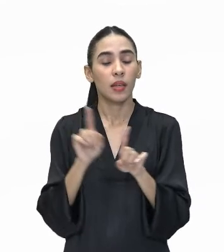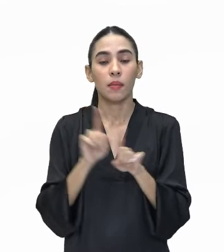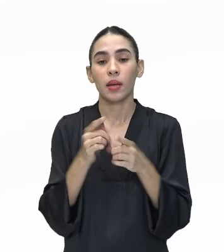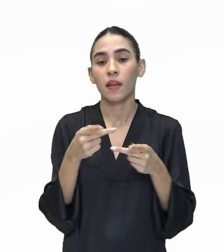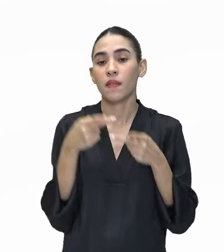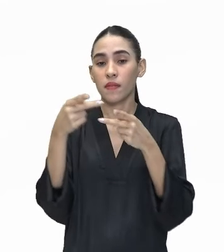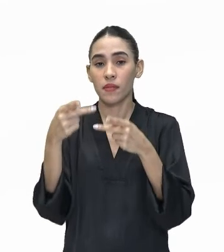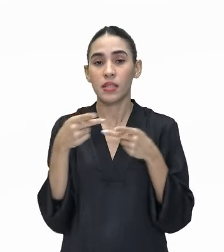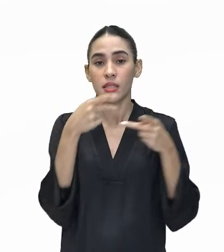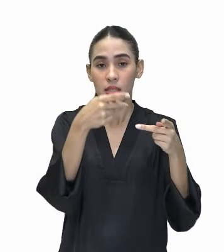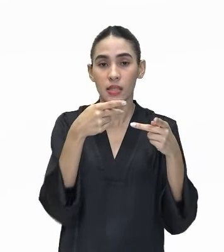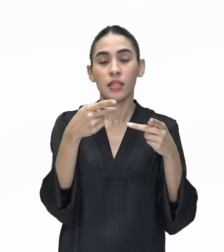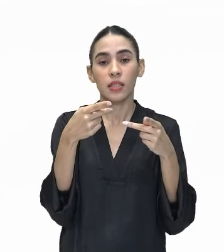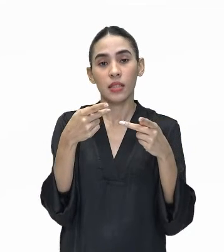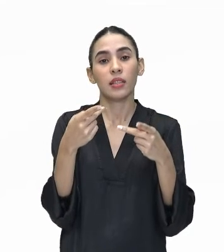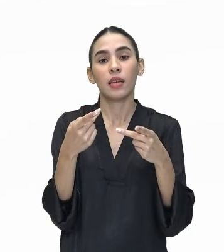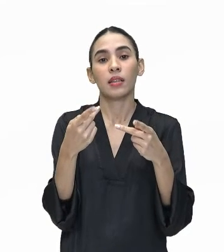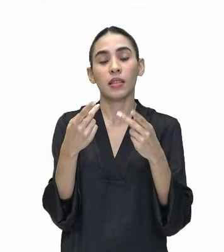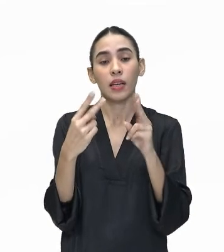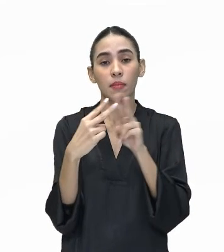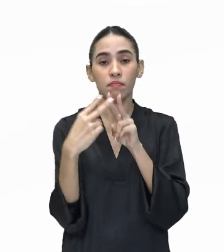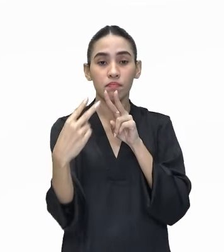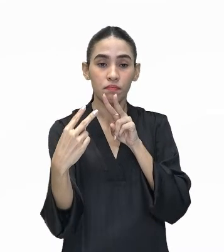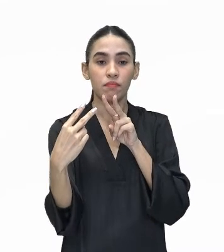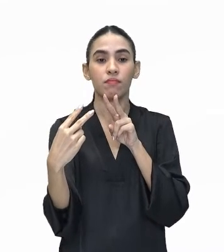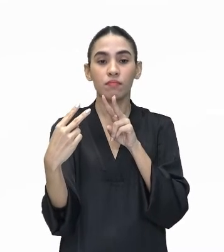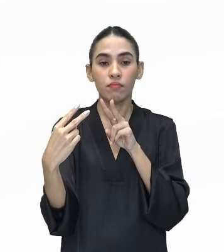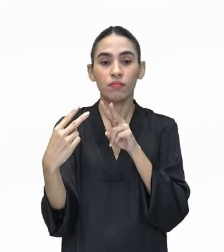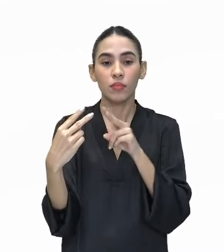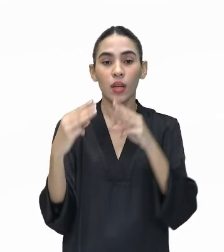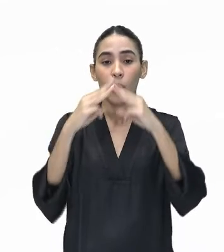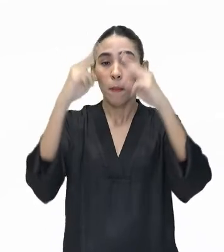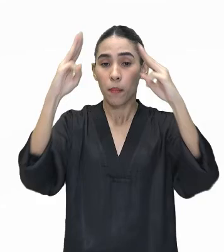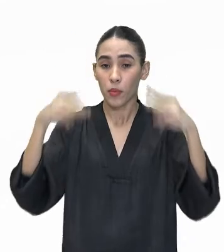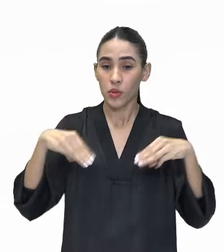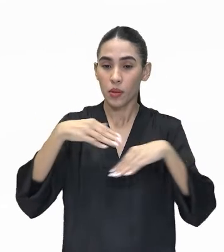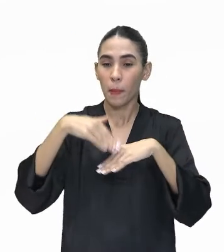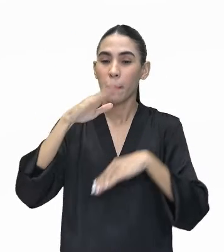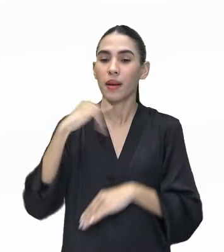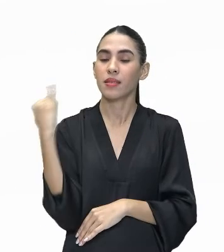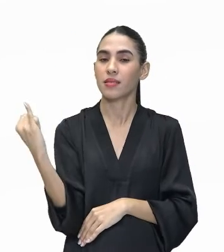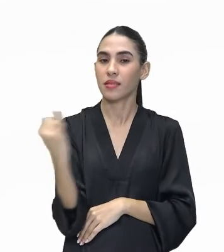até visitas virtuais aos museus